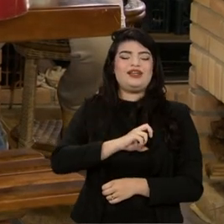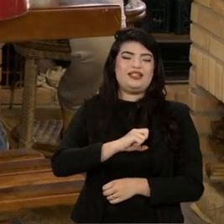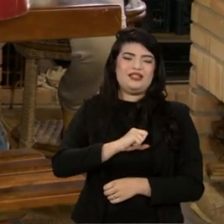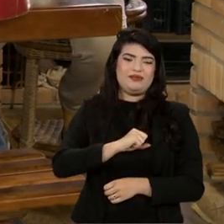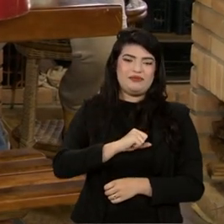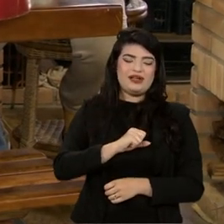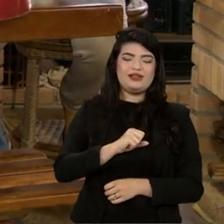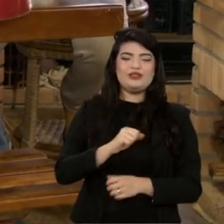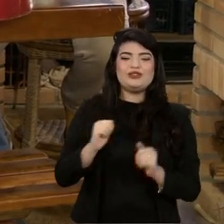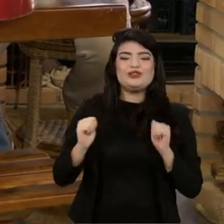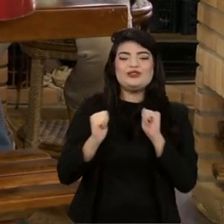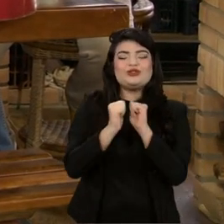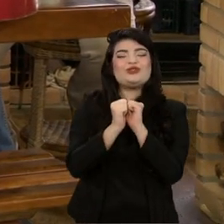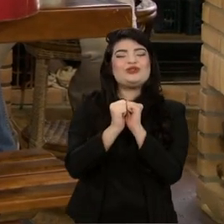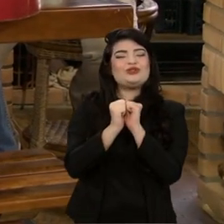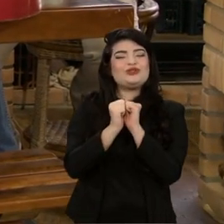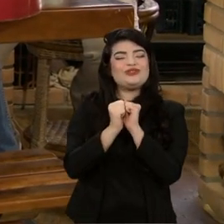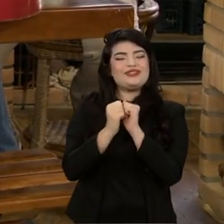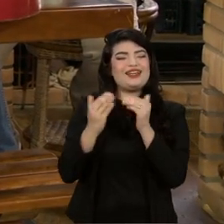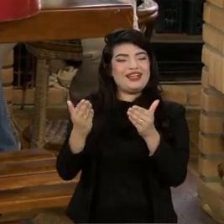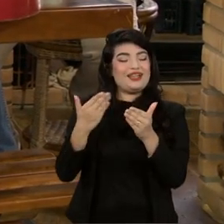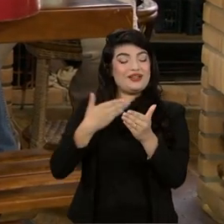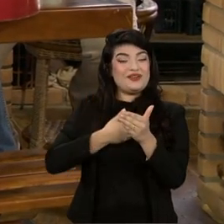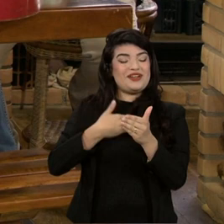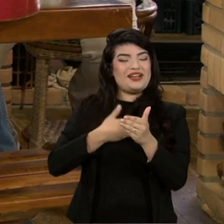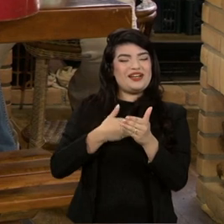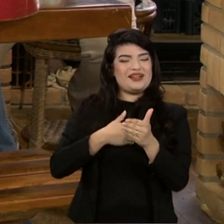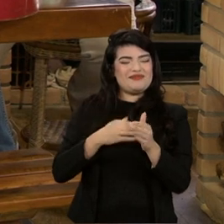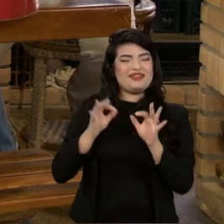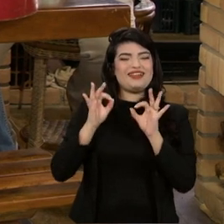Obrigada. E tá aqui do lado do meu compadre, que